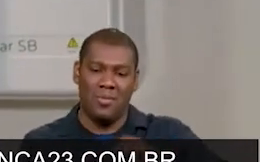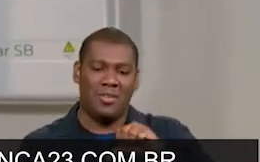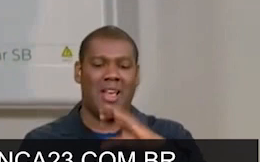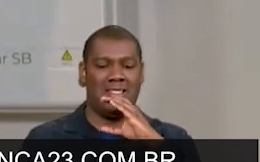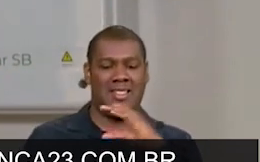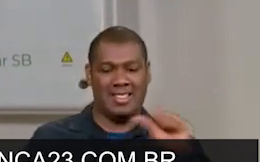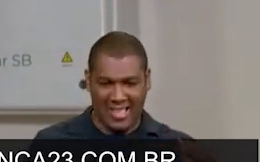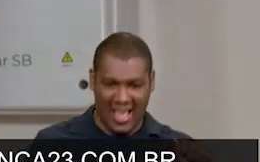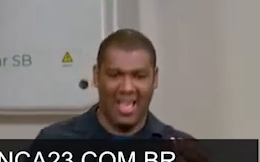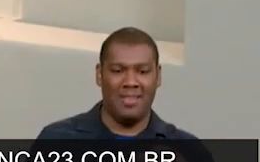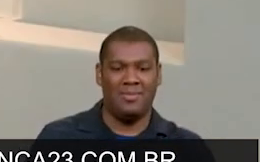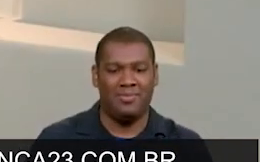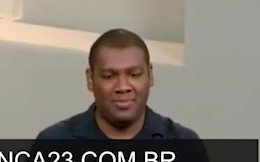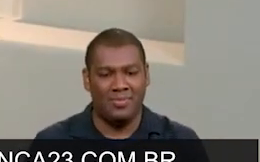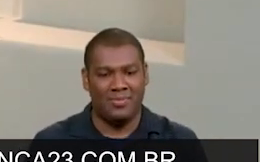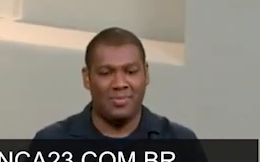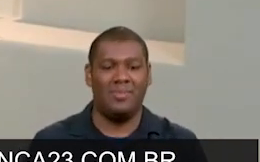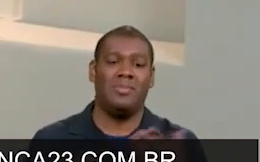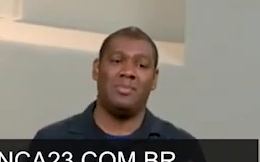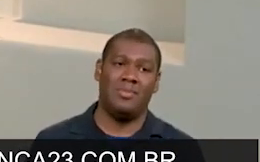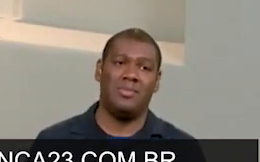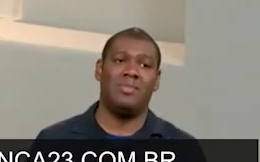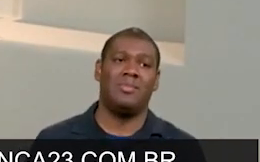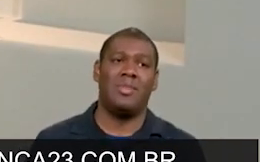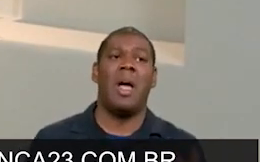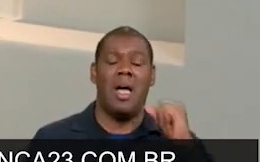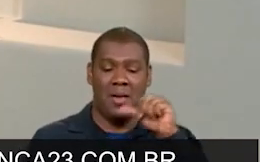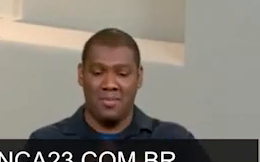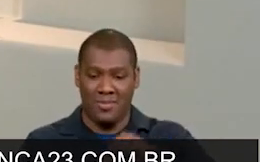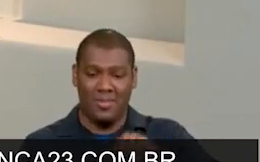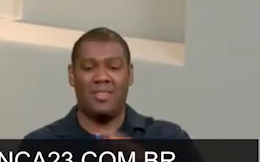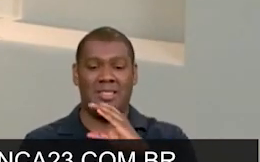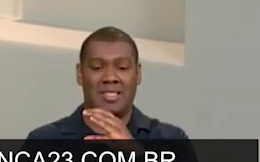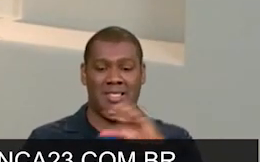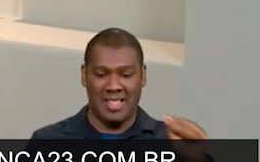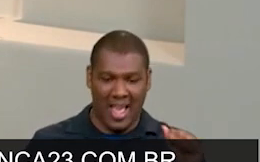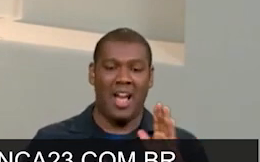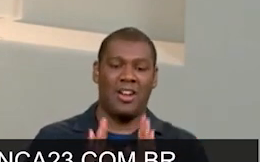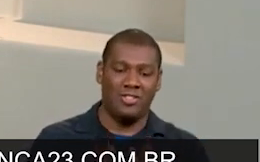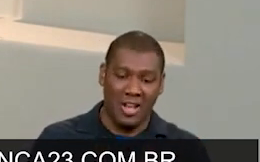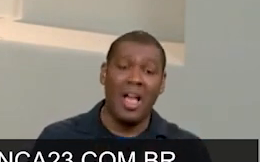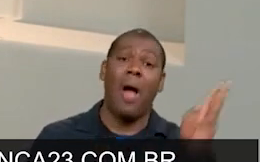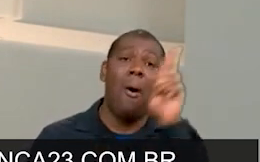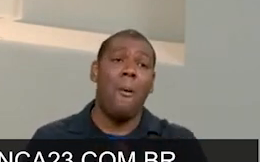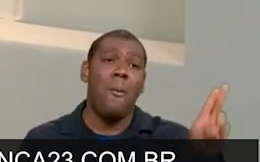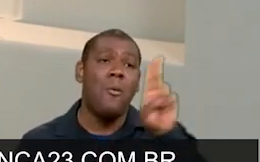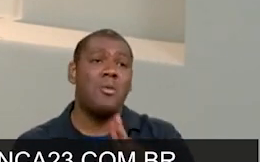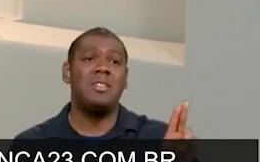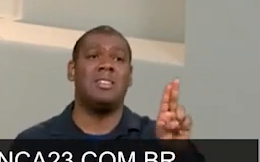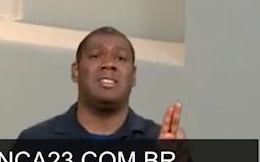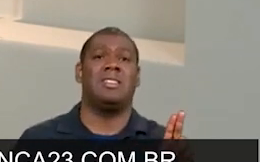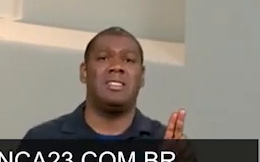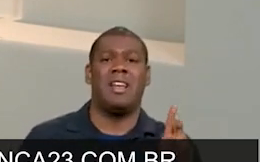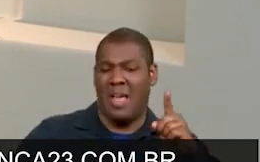CA, corrente alternada. E aí, saindo desse inversor já em energia em corrente alternada, a gente pode utilizar nos